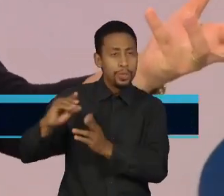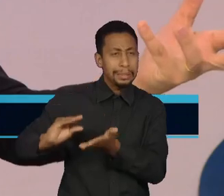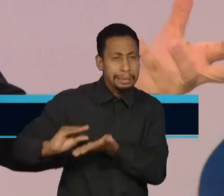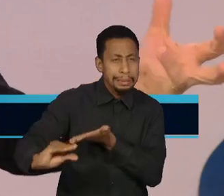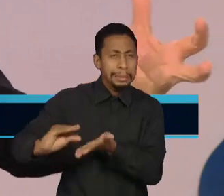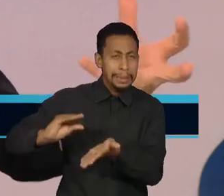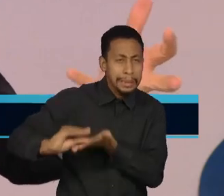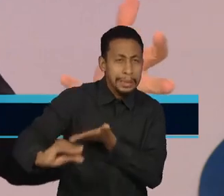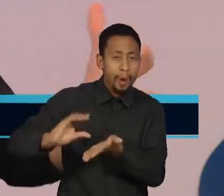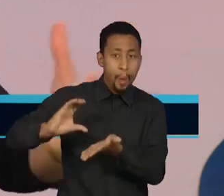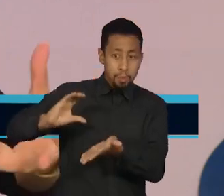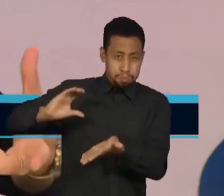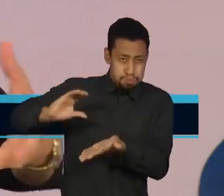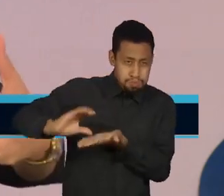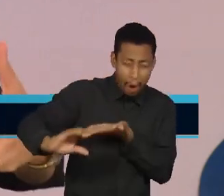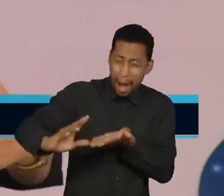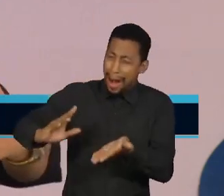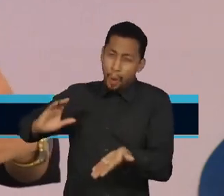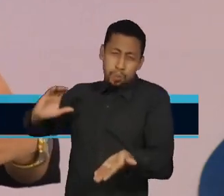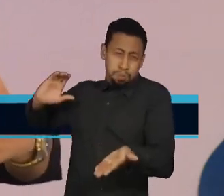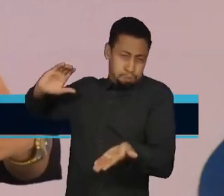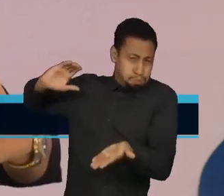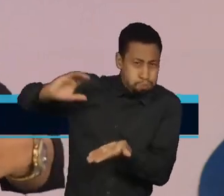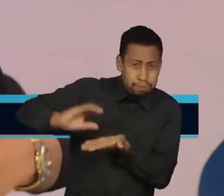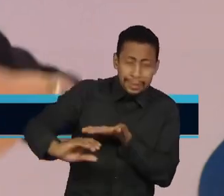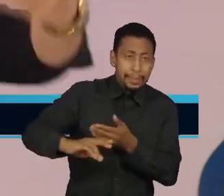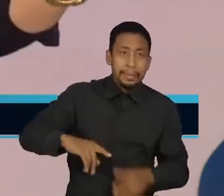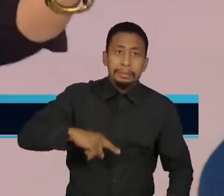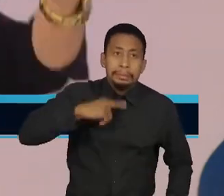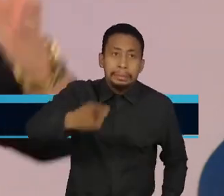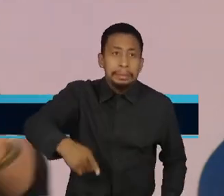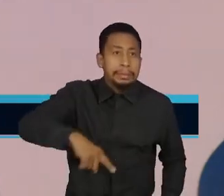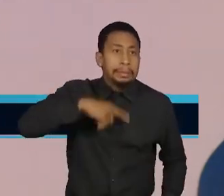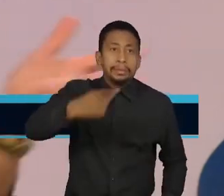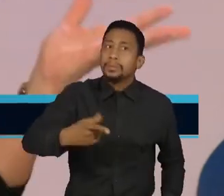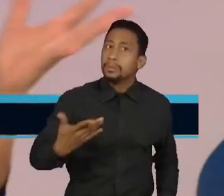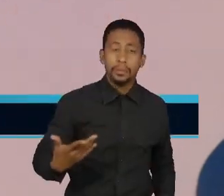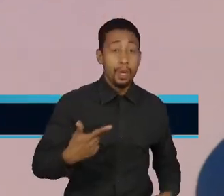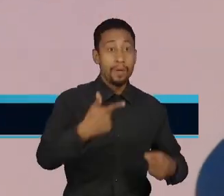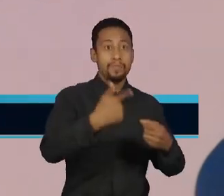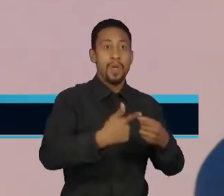gente vai obter uma fonte de renda supostamente do petróleo, mas sobrecarregando a política pública de saúde.